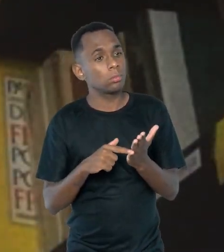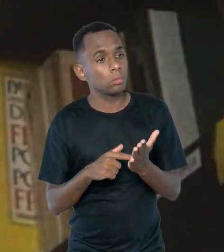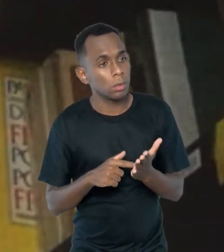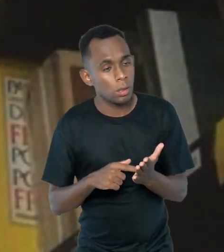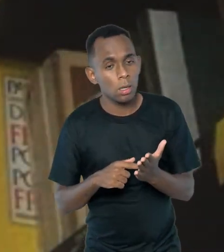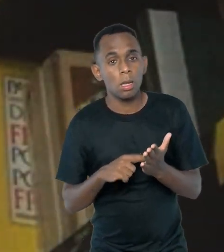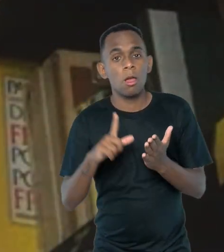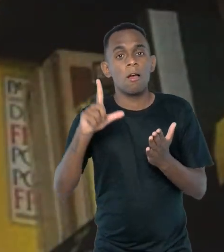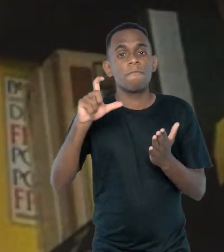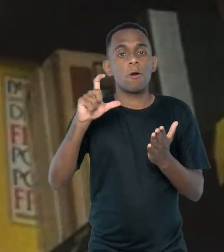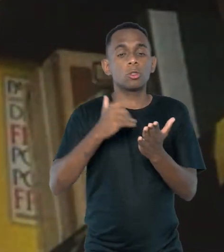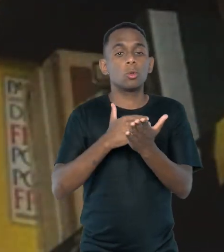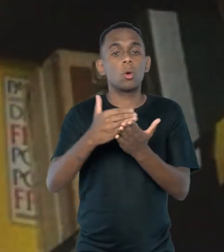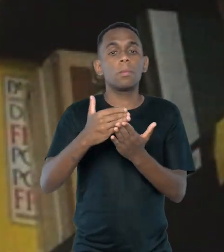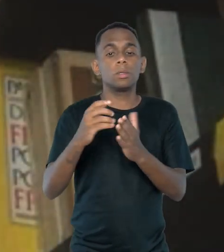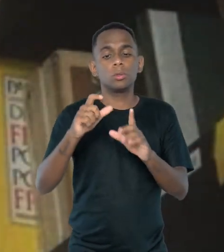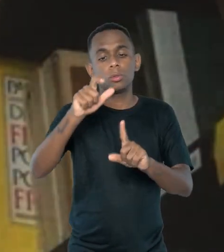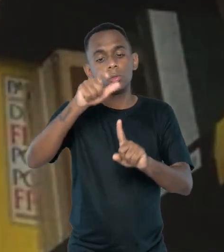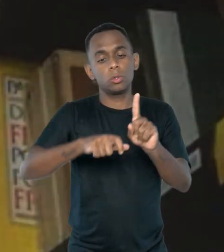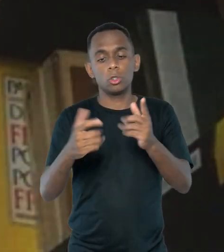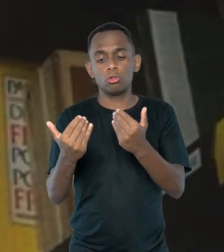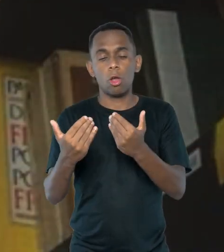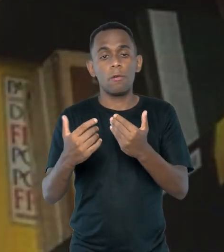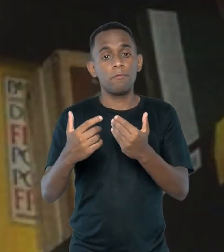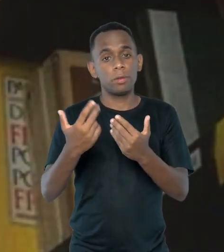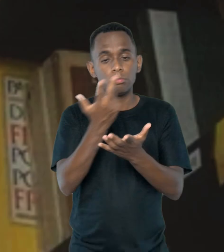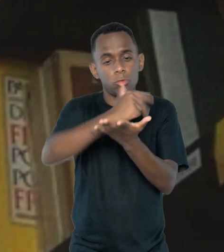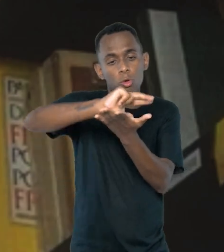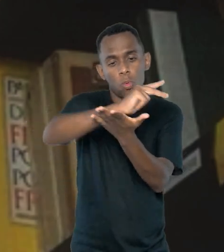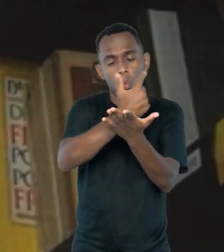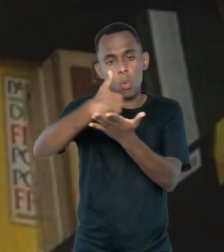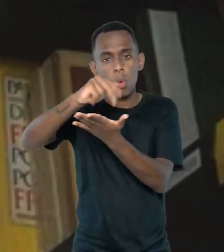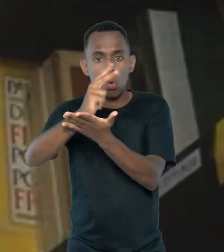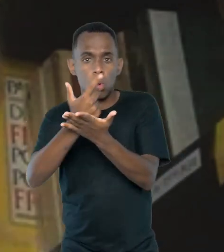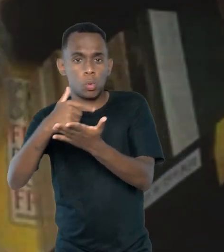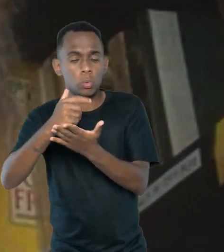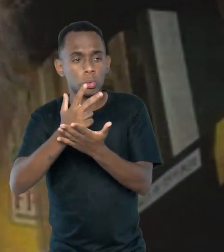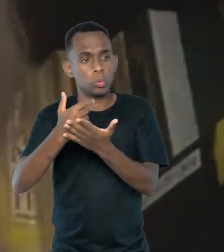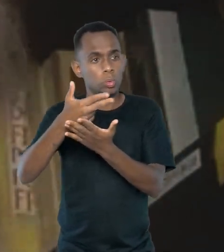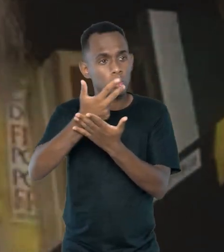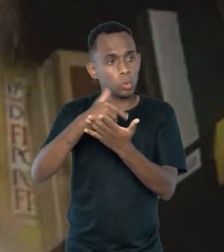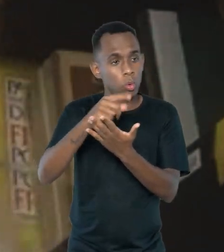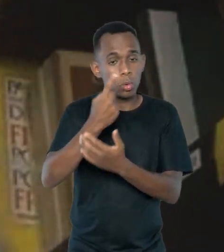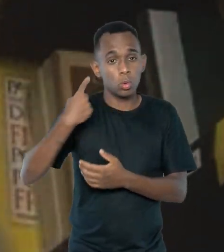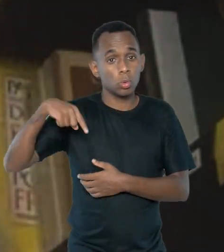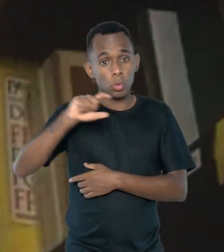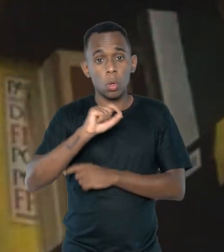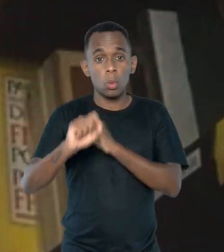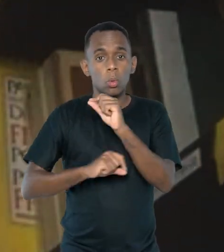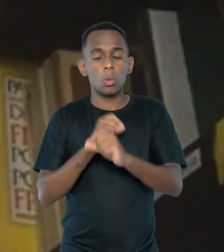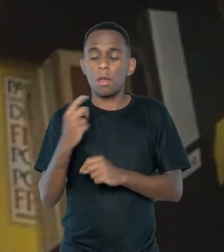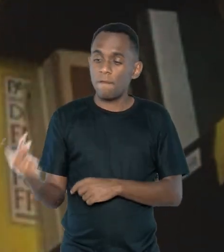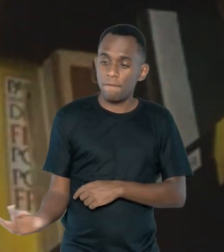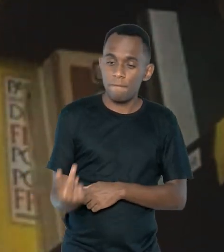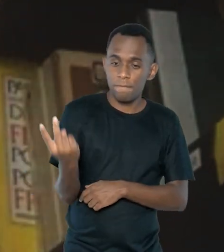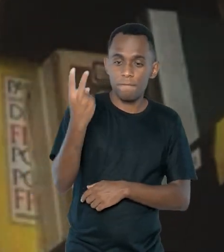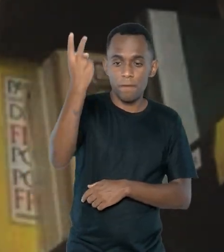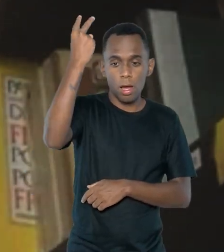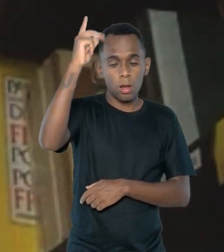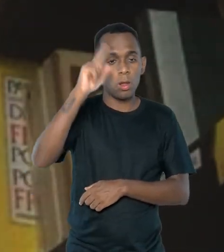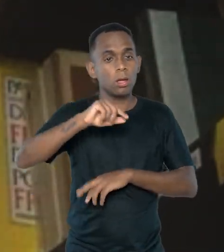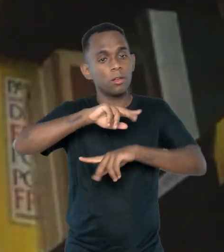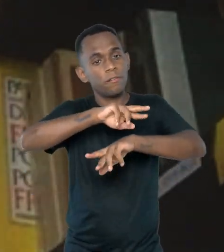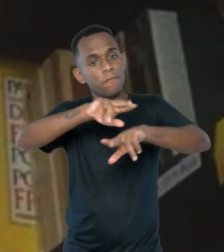uma fotografia de um jovem dançando break, porque nós damos muito valor